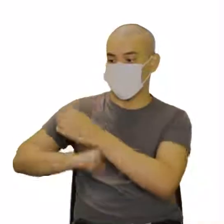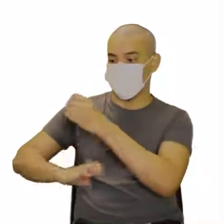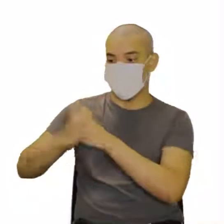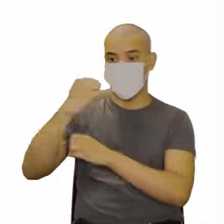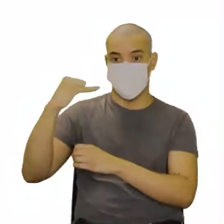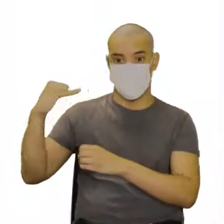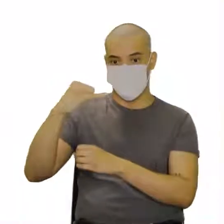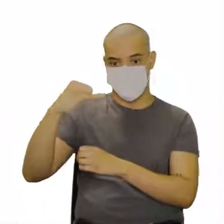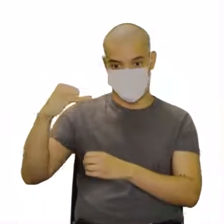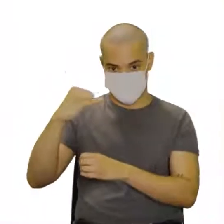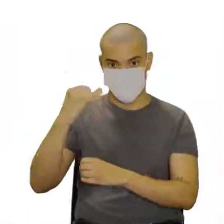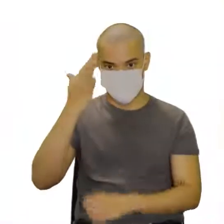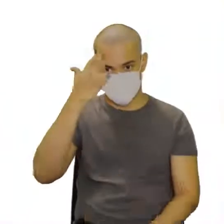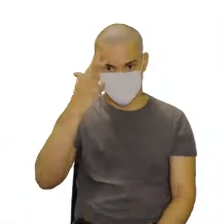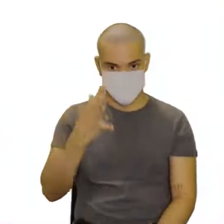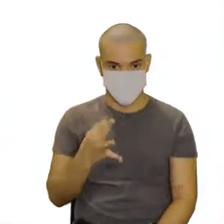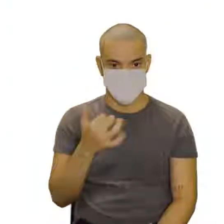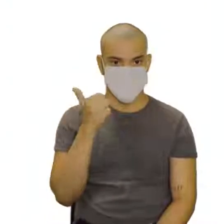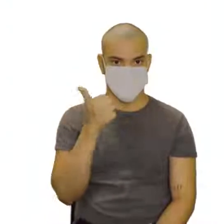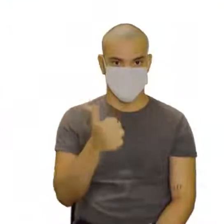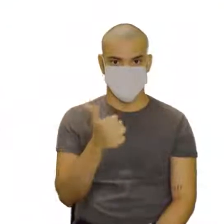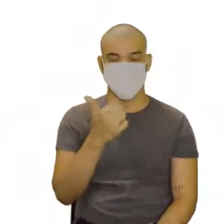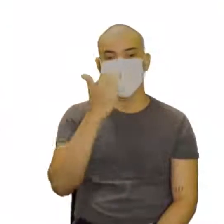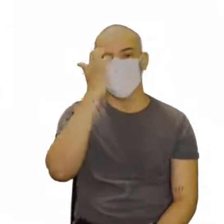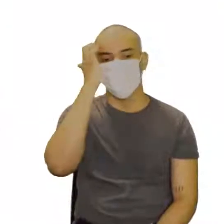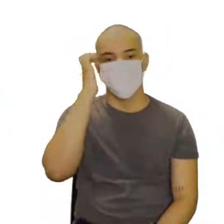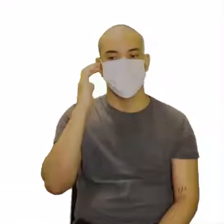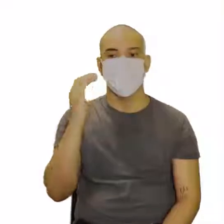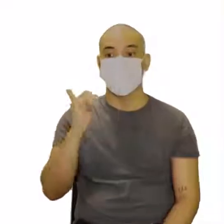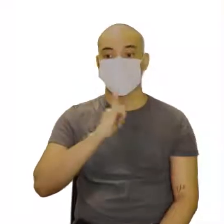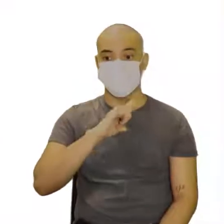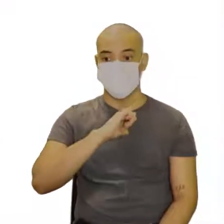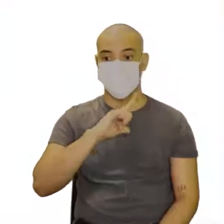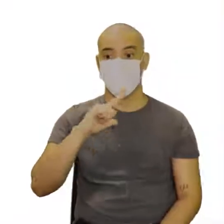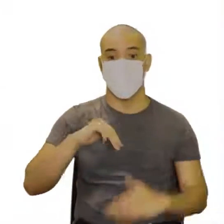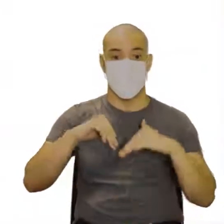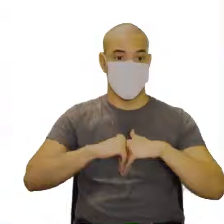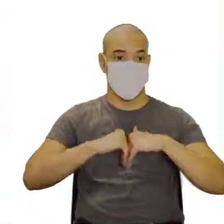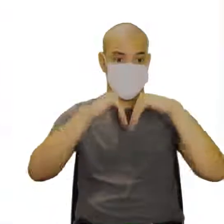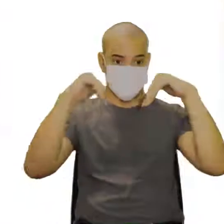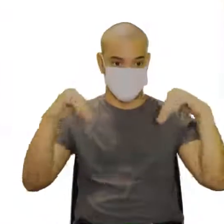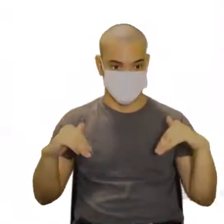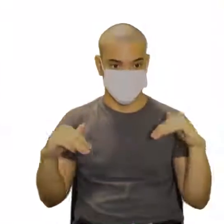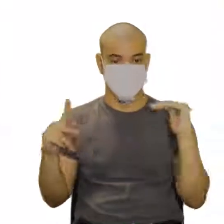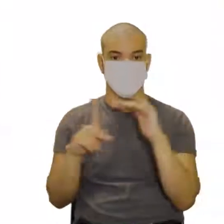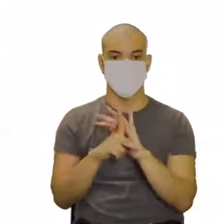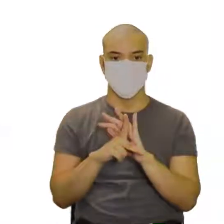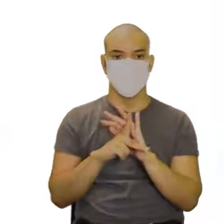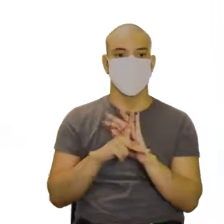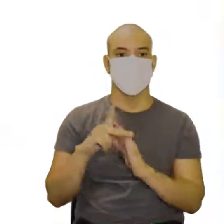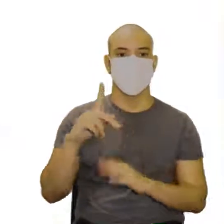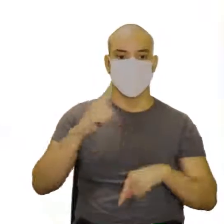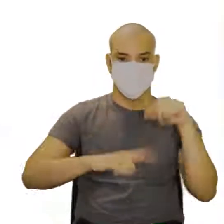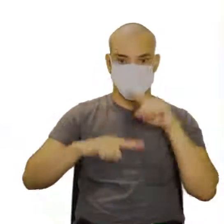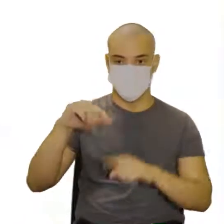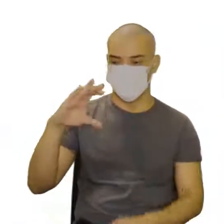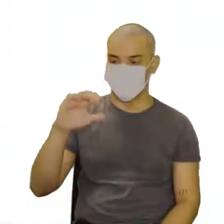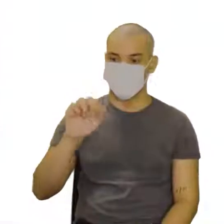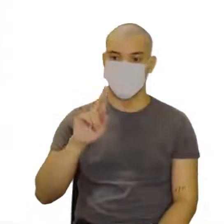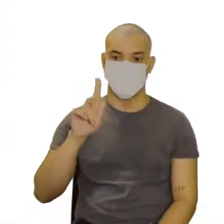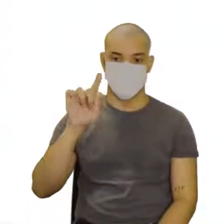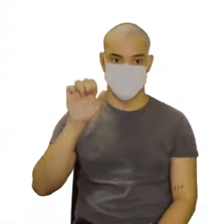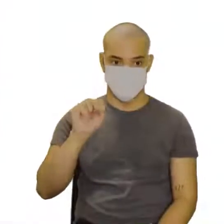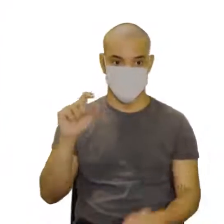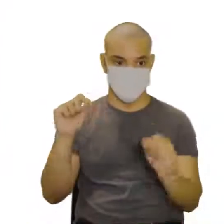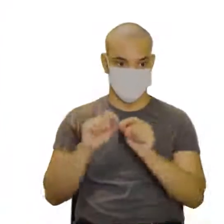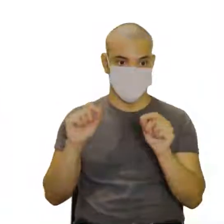de elétrons. Entendido isso? Como existe aqui uma separação de cargas, né, feita aí pelo material